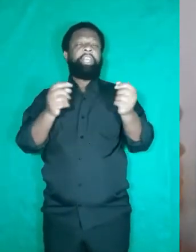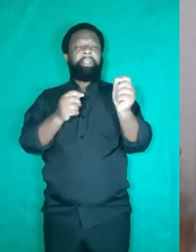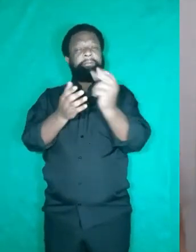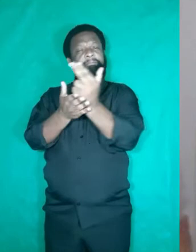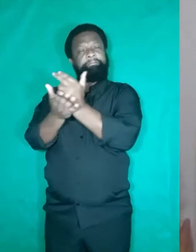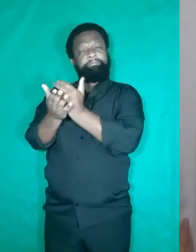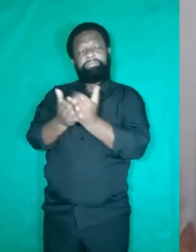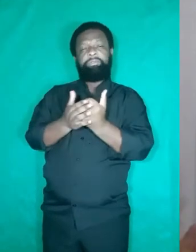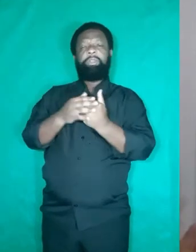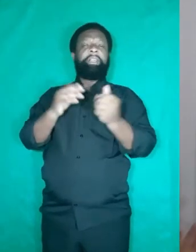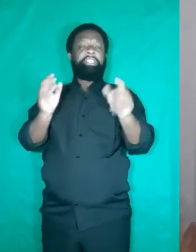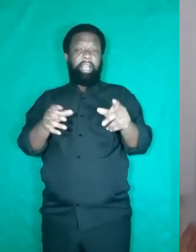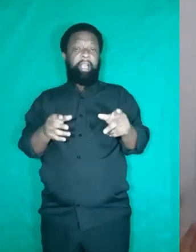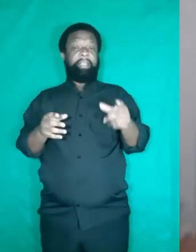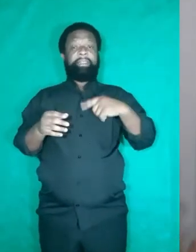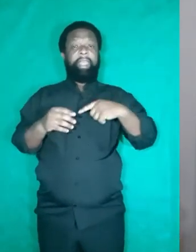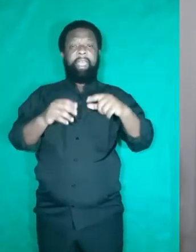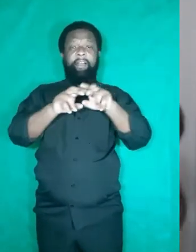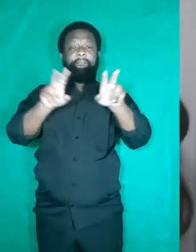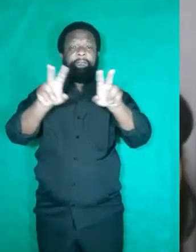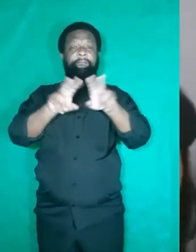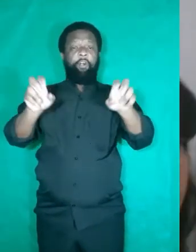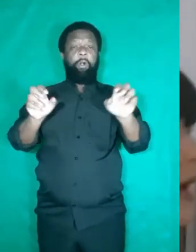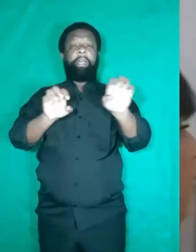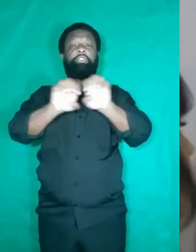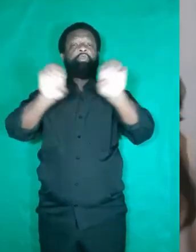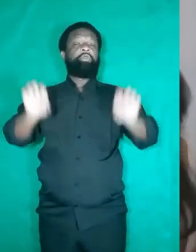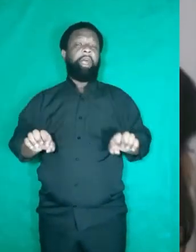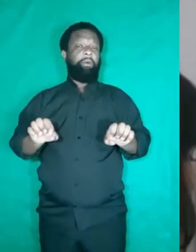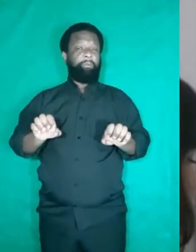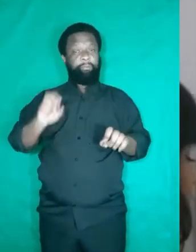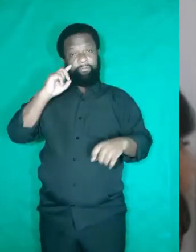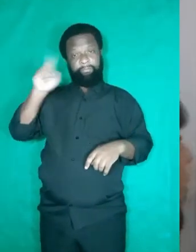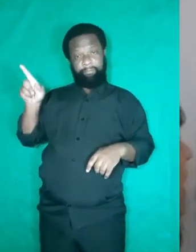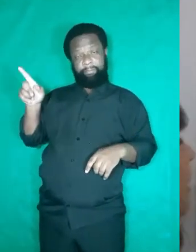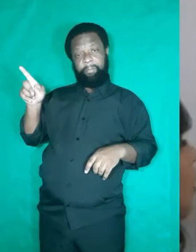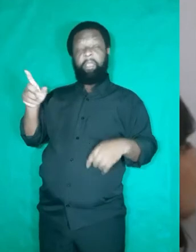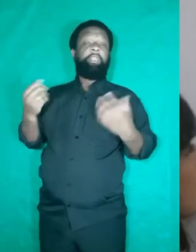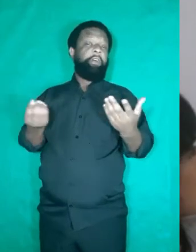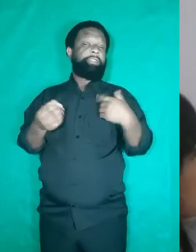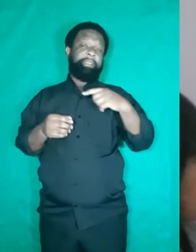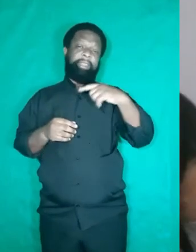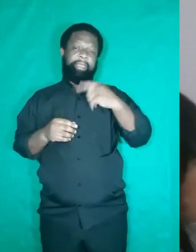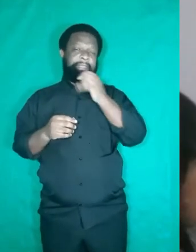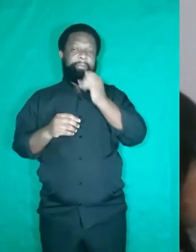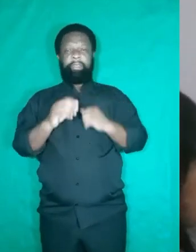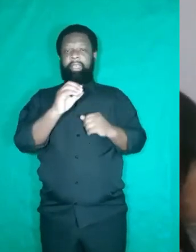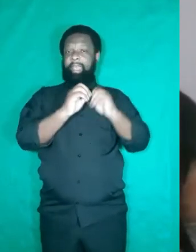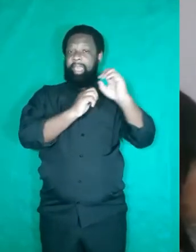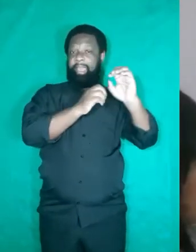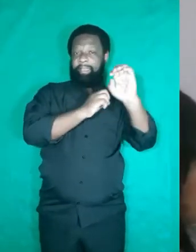já escrevi essa molécula com essa fórmula estrutural? Pessoal, como você tem